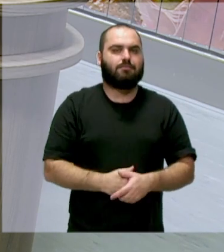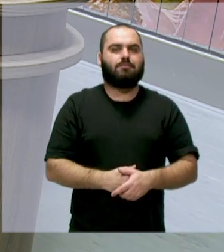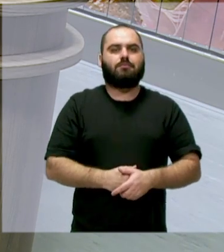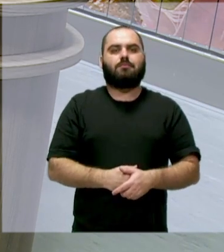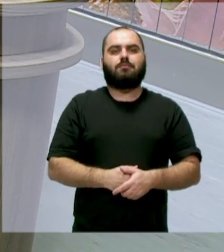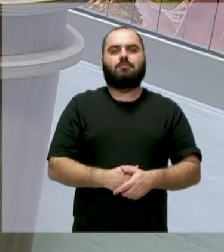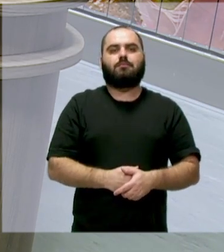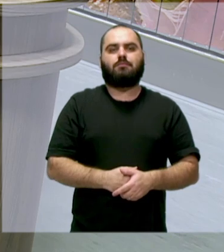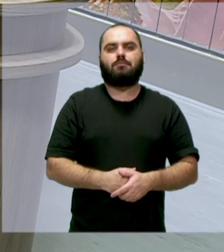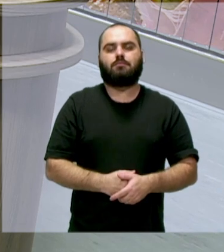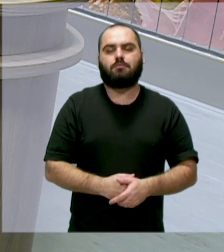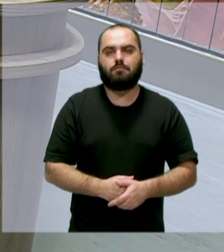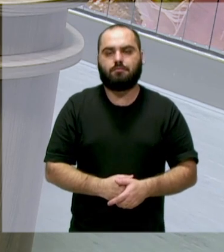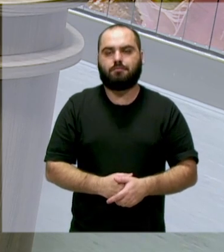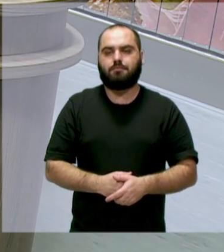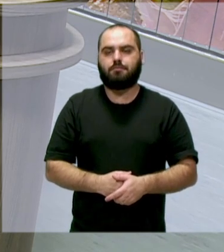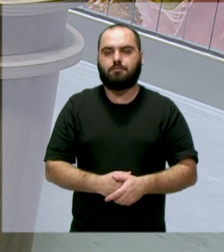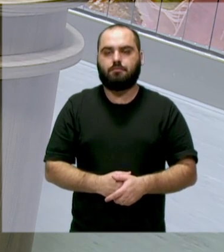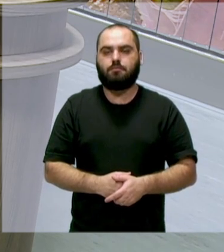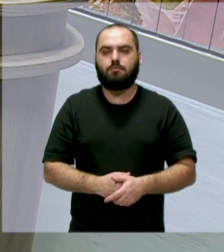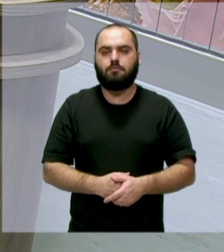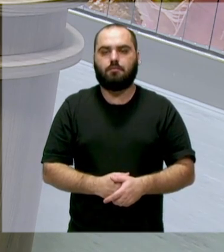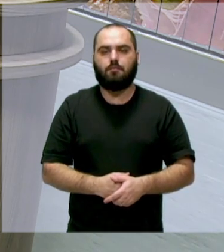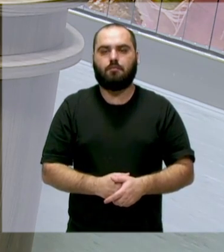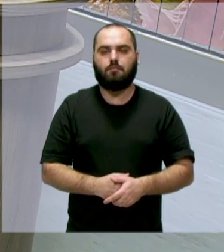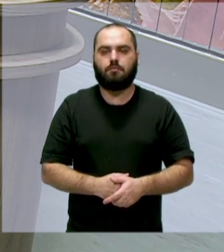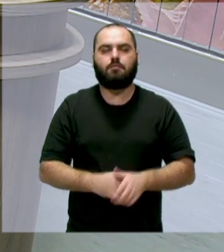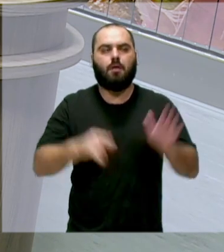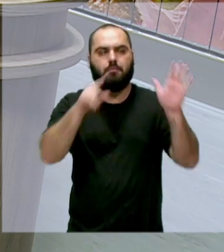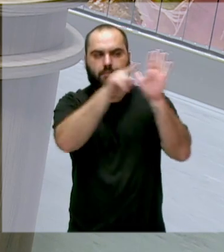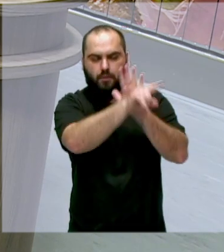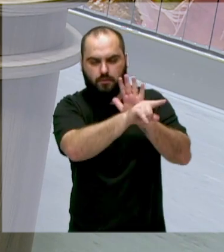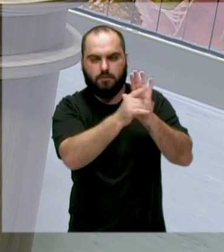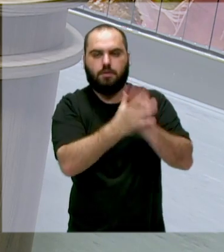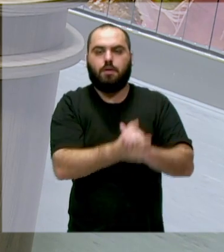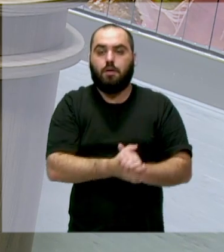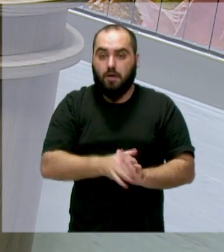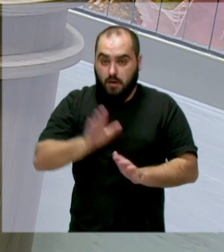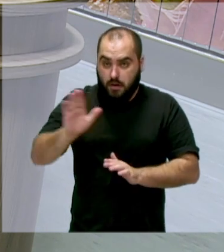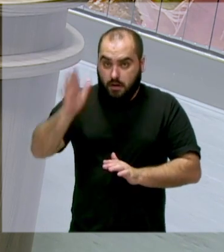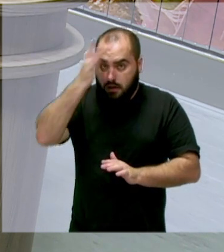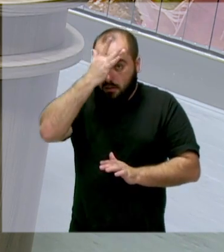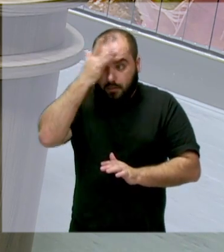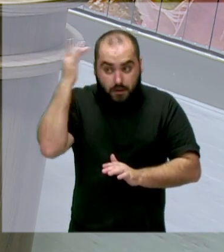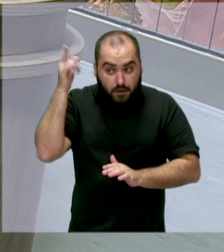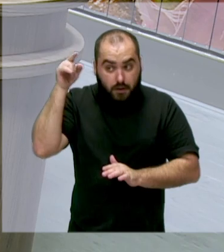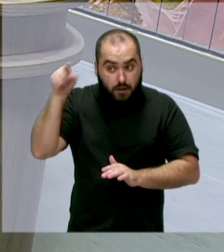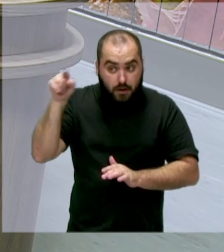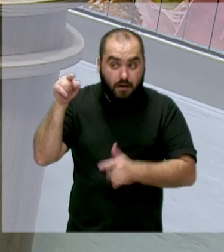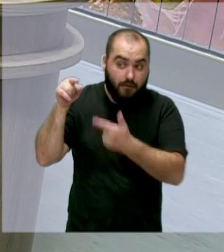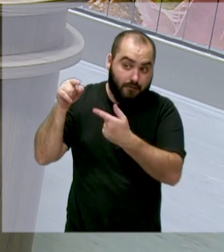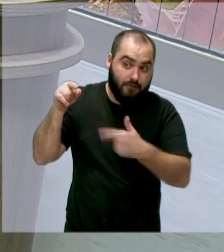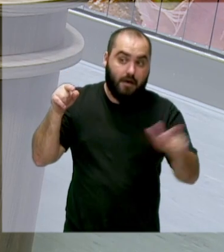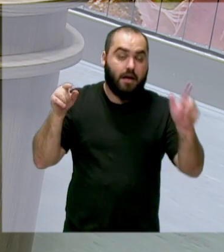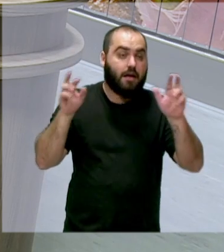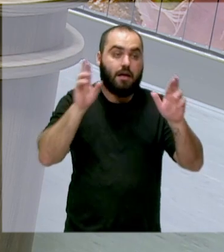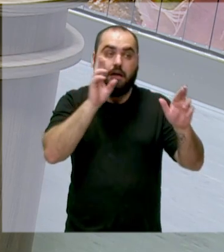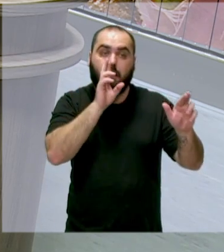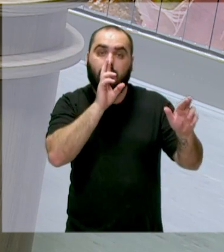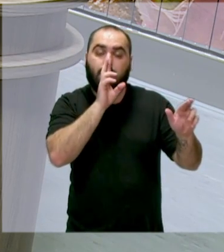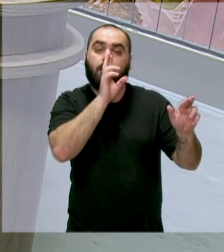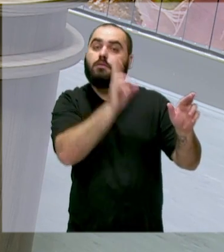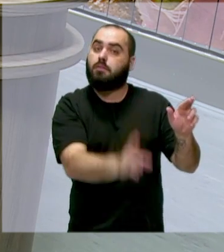caso, assim, além de vocês pedirem que a pessoa própria dê o jeito ou retira daquele